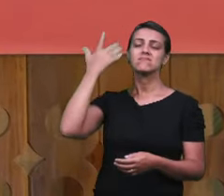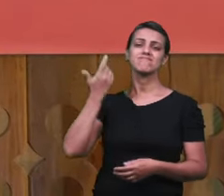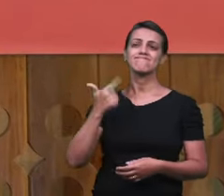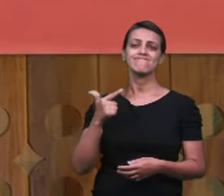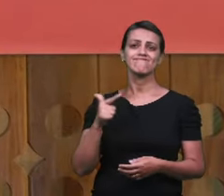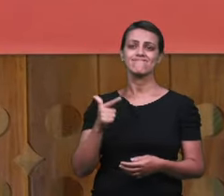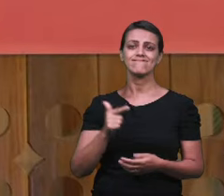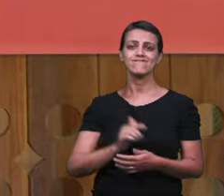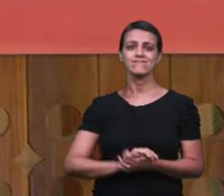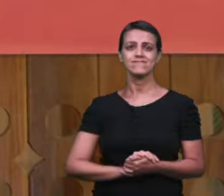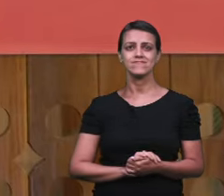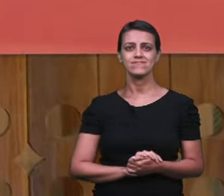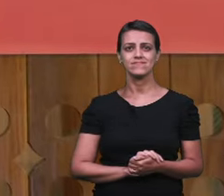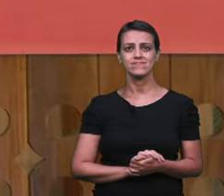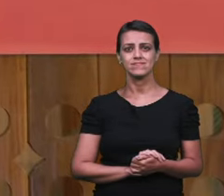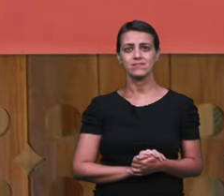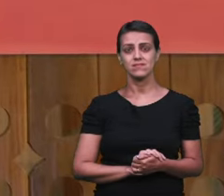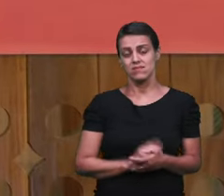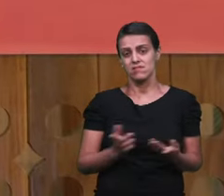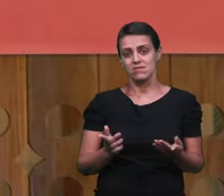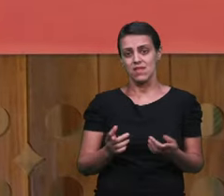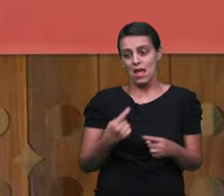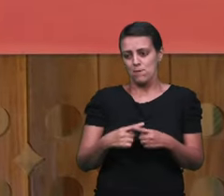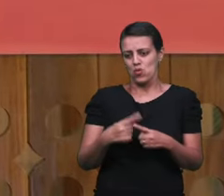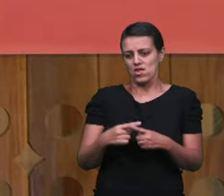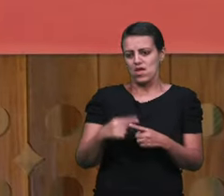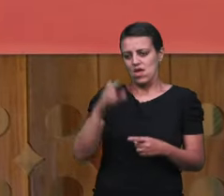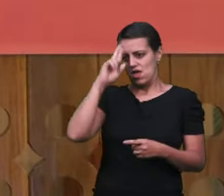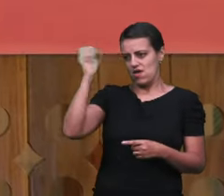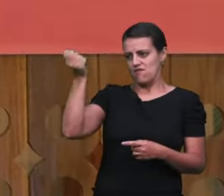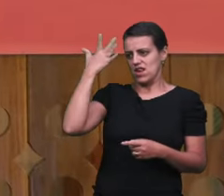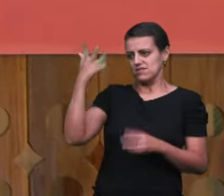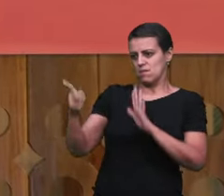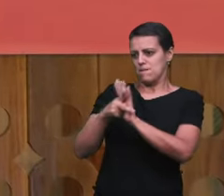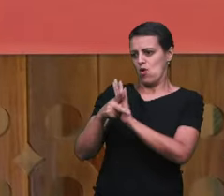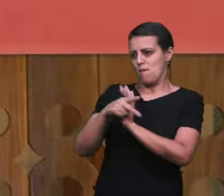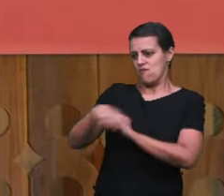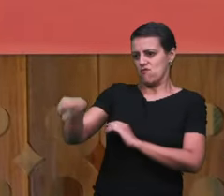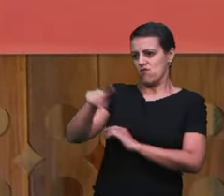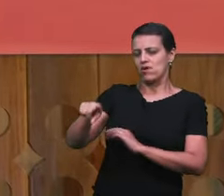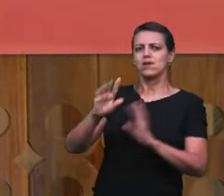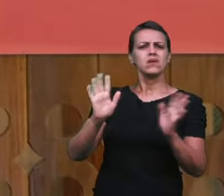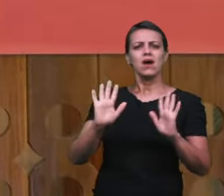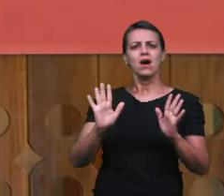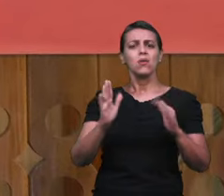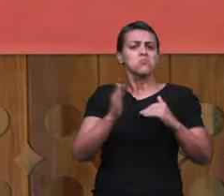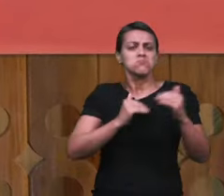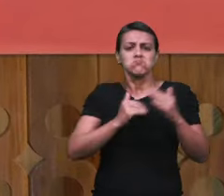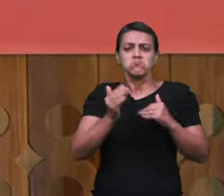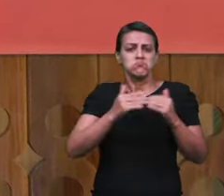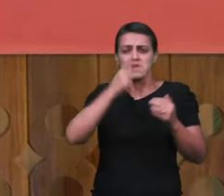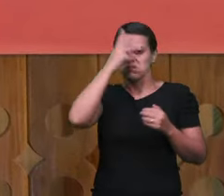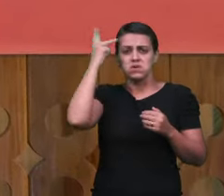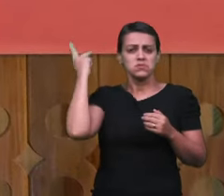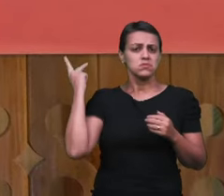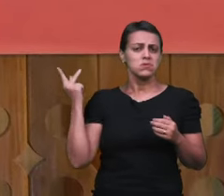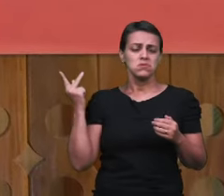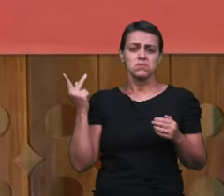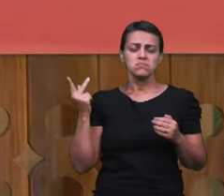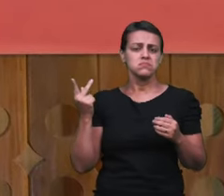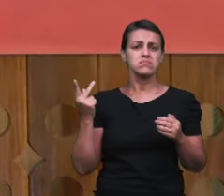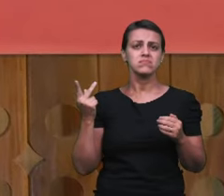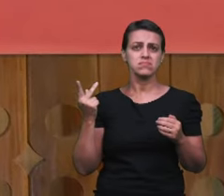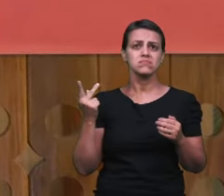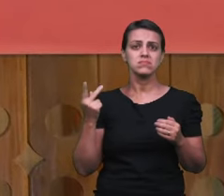revelação? Só vocês têm? Não, qualquer um pode ter. Há 55 anos que o presbitério vive